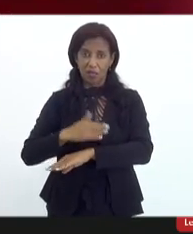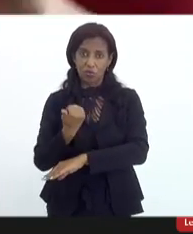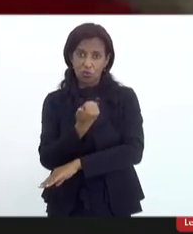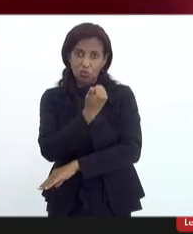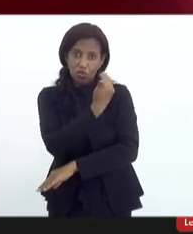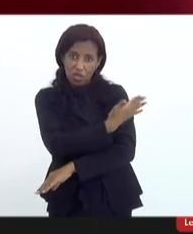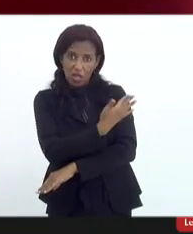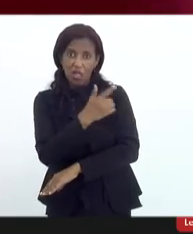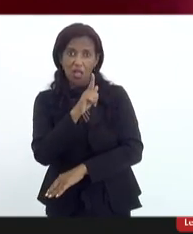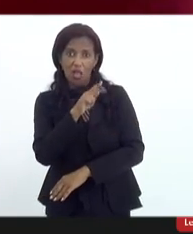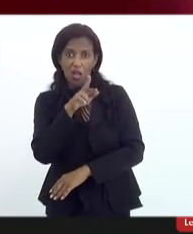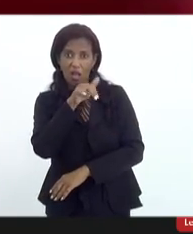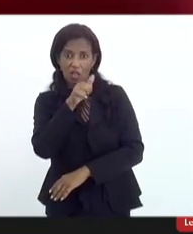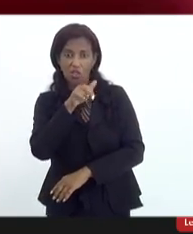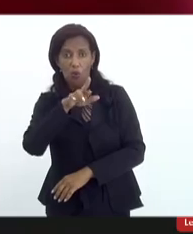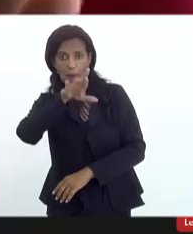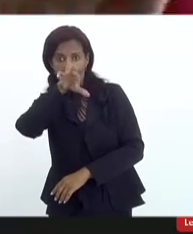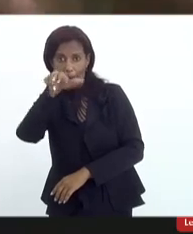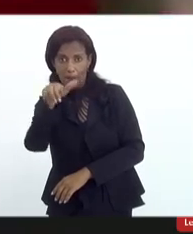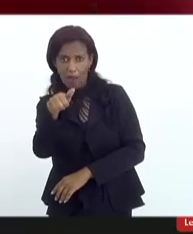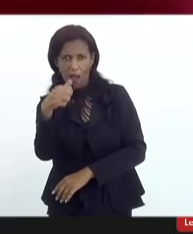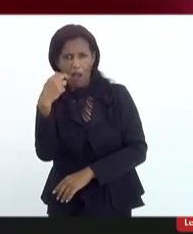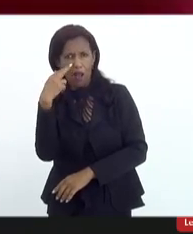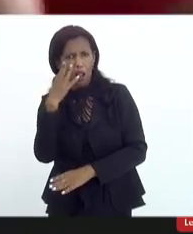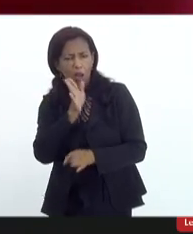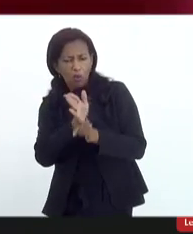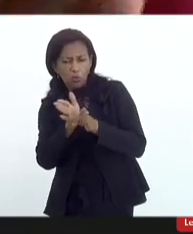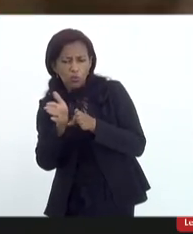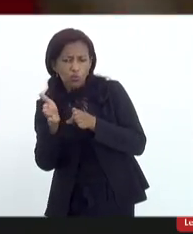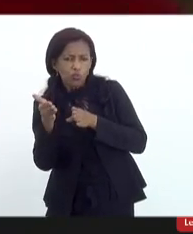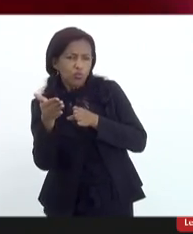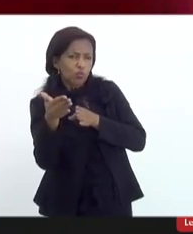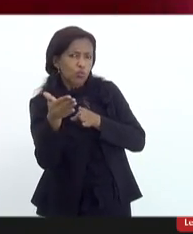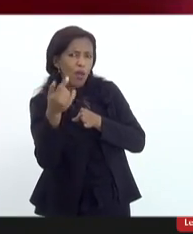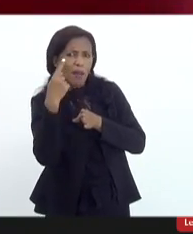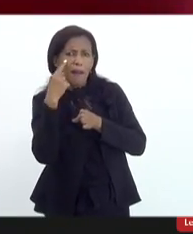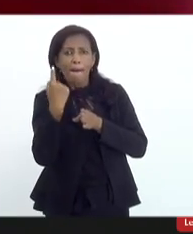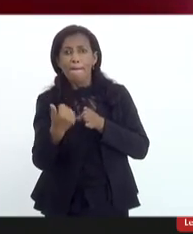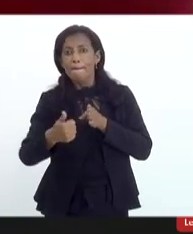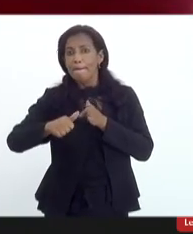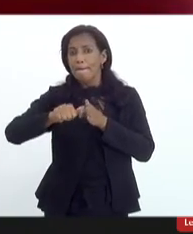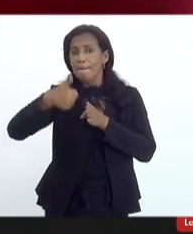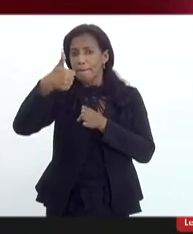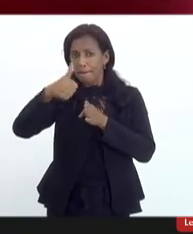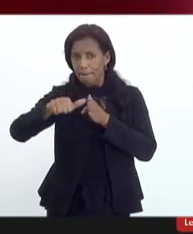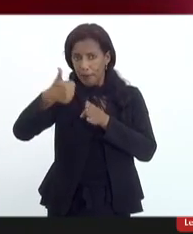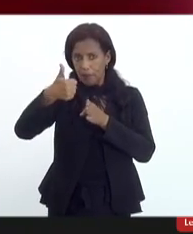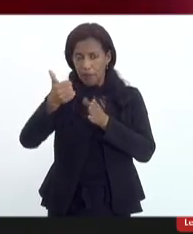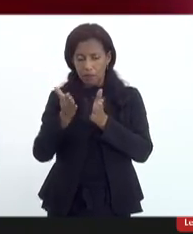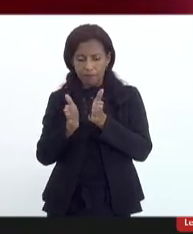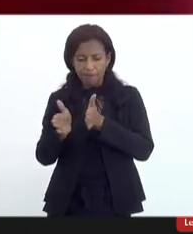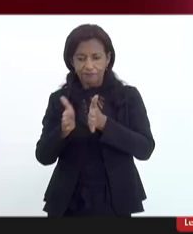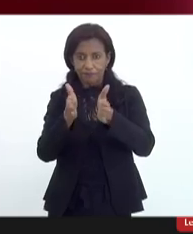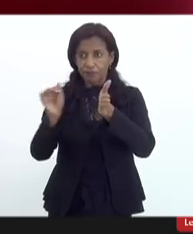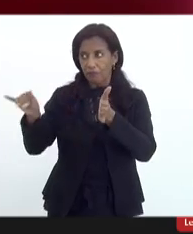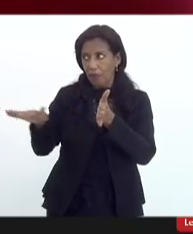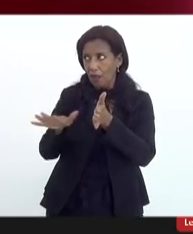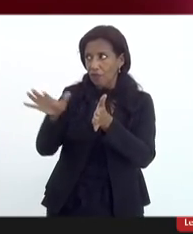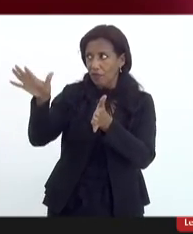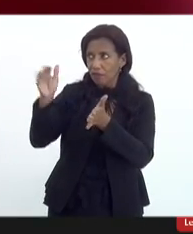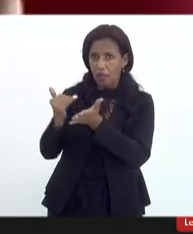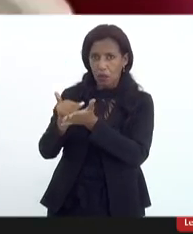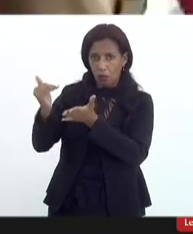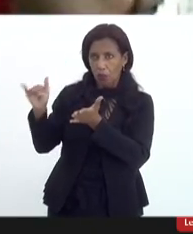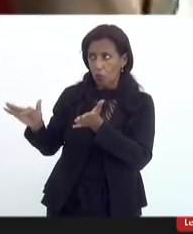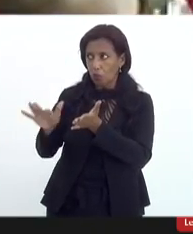sentido Grajaú-Barra da Tijuca, logo na entrada da primeira, porque a gente vê o início da comunidade do lado